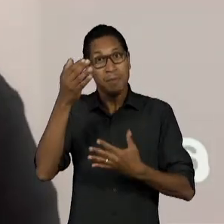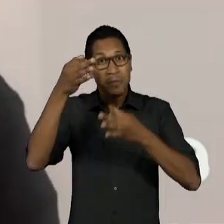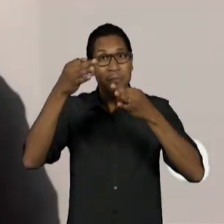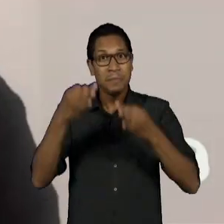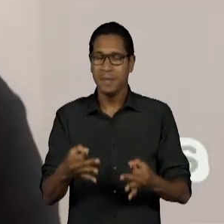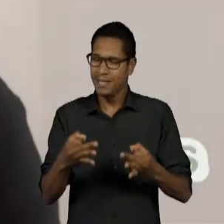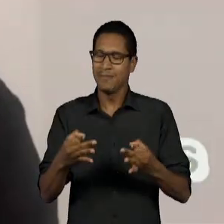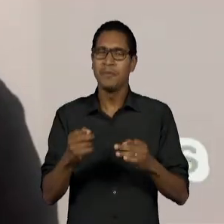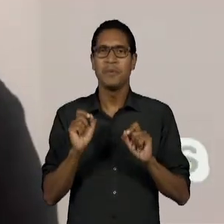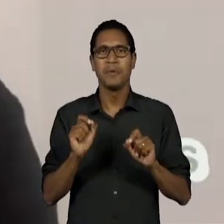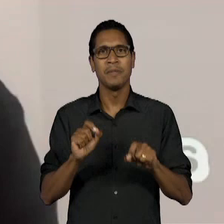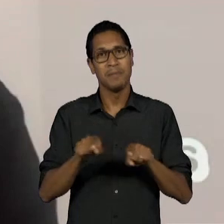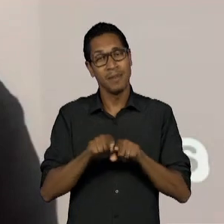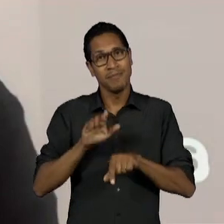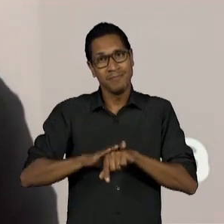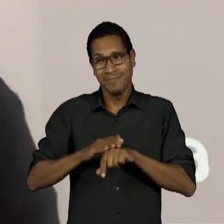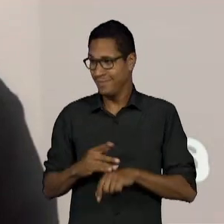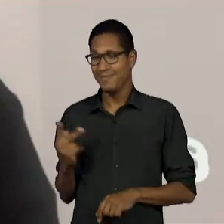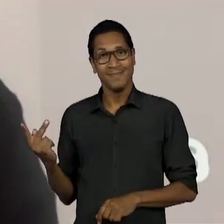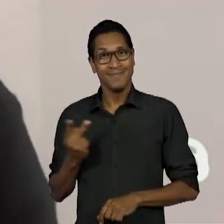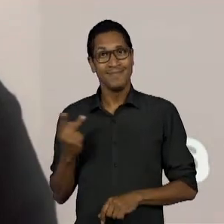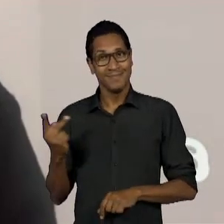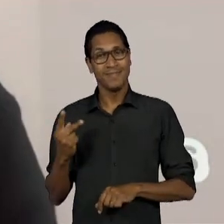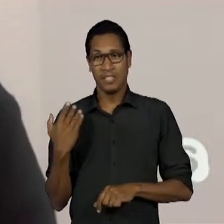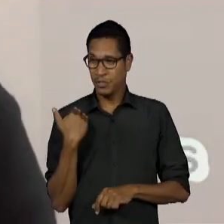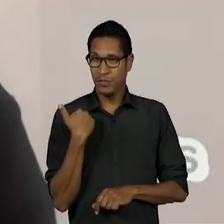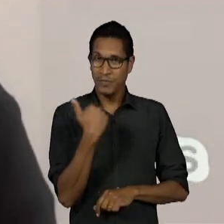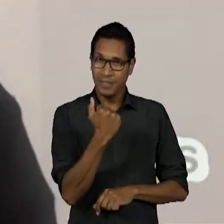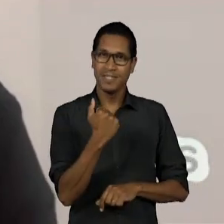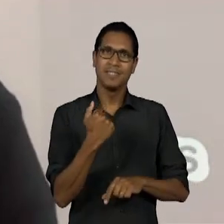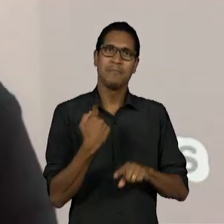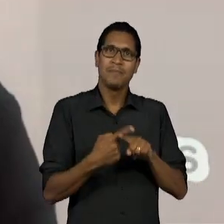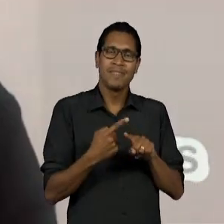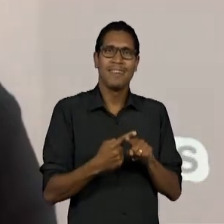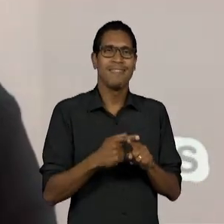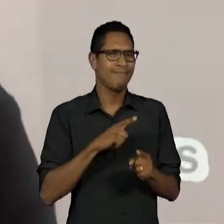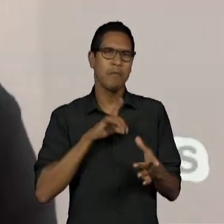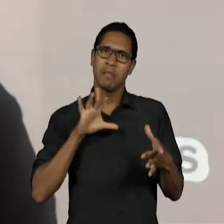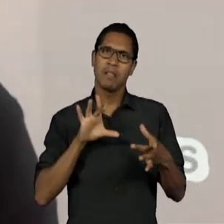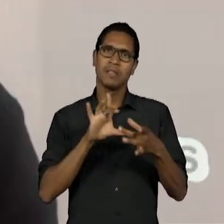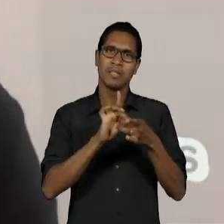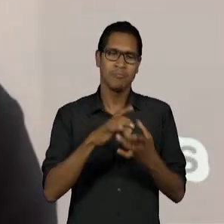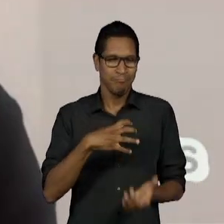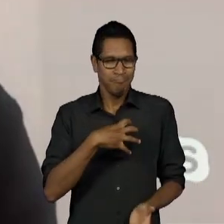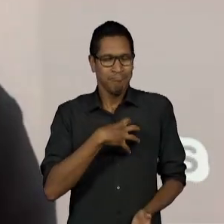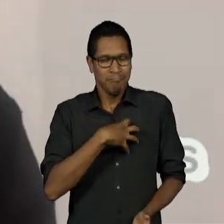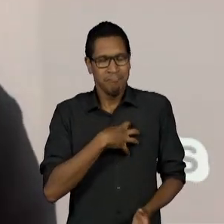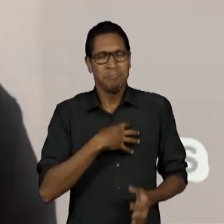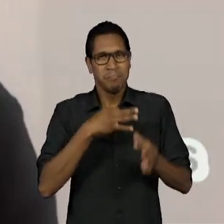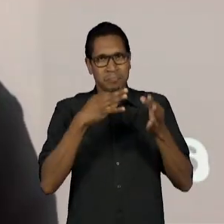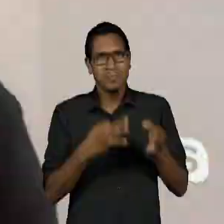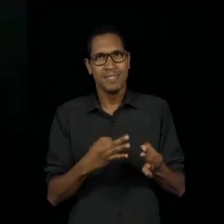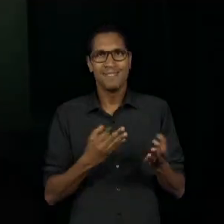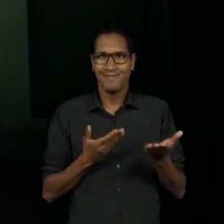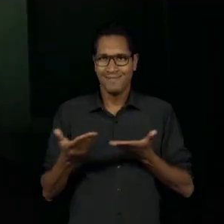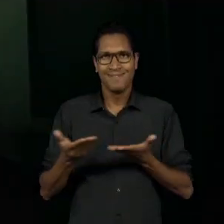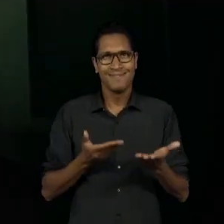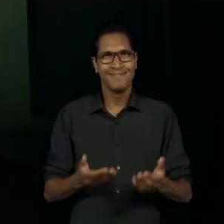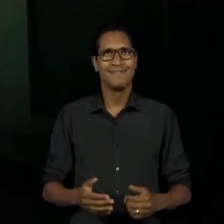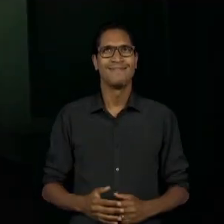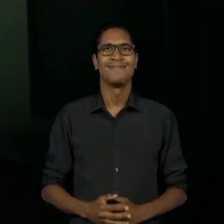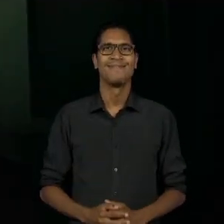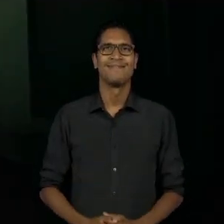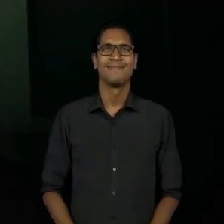enorme da nossa parte, porque foi afetivamente um momento grandioso nosso.